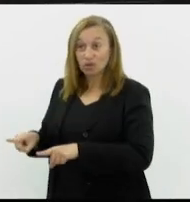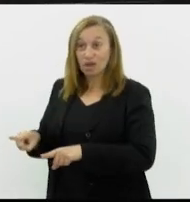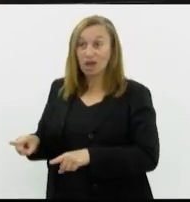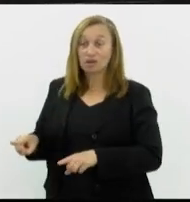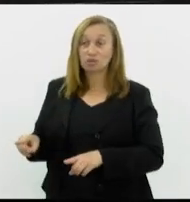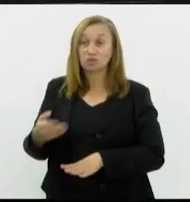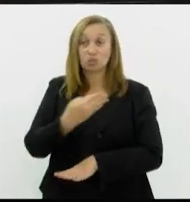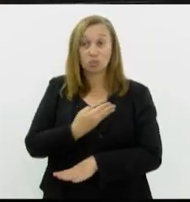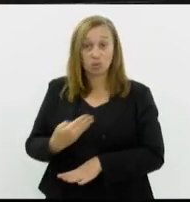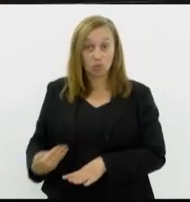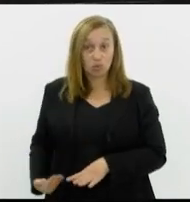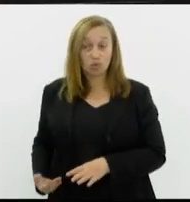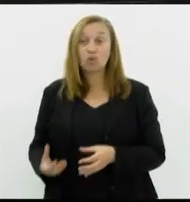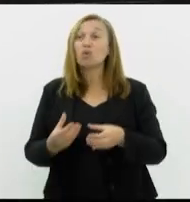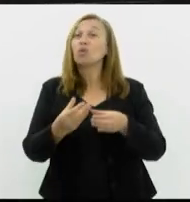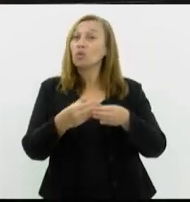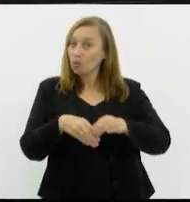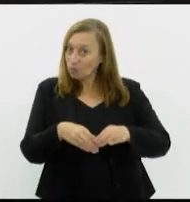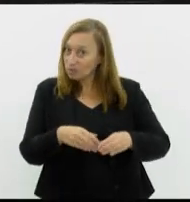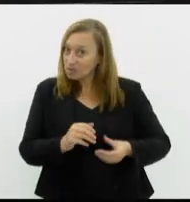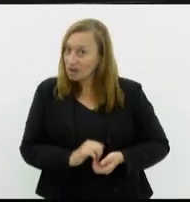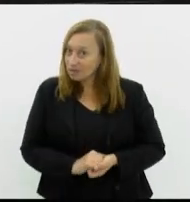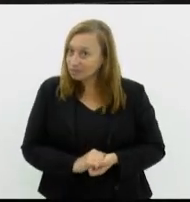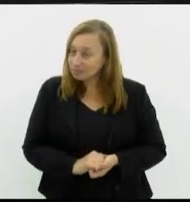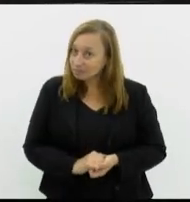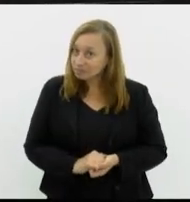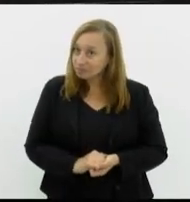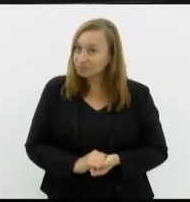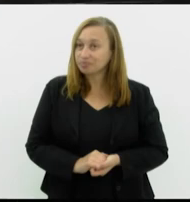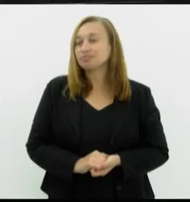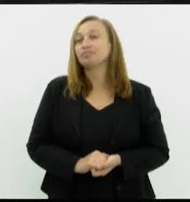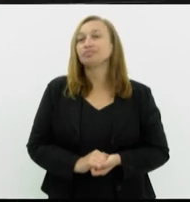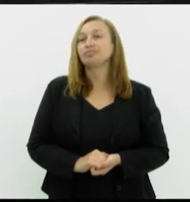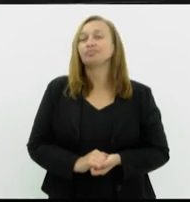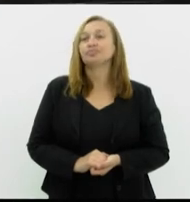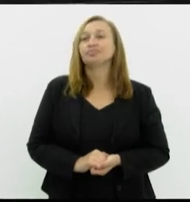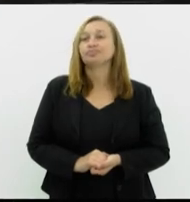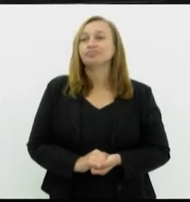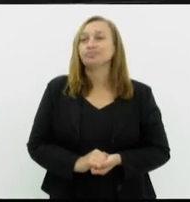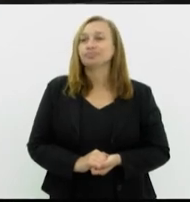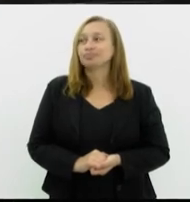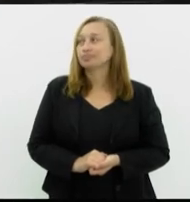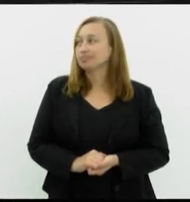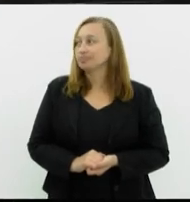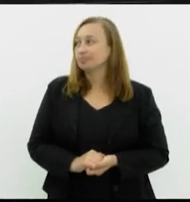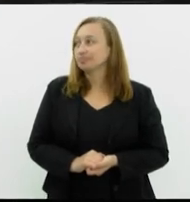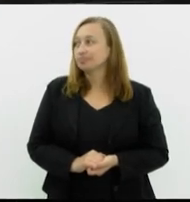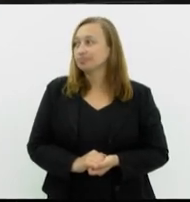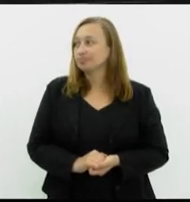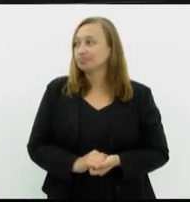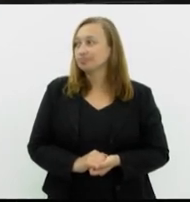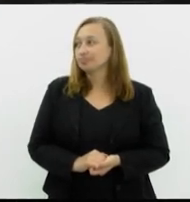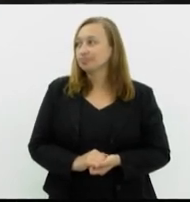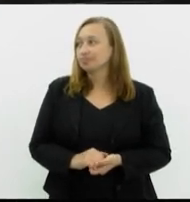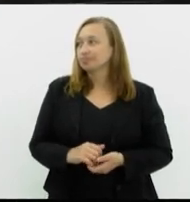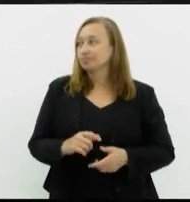públicos concursados, que exercem função de